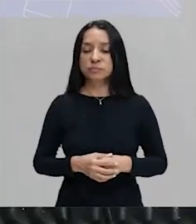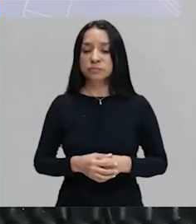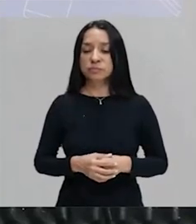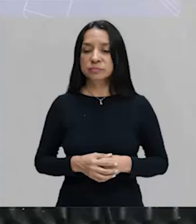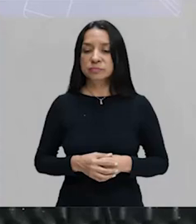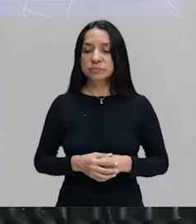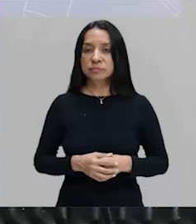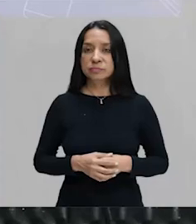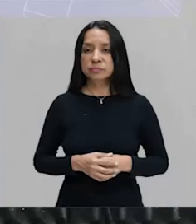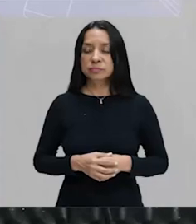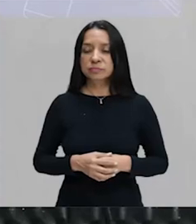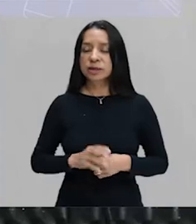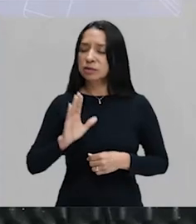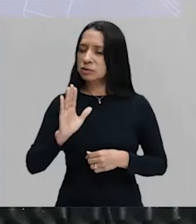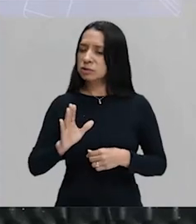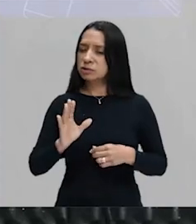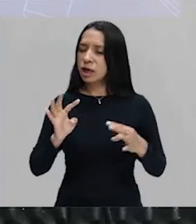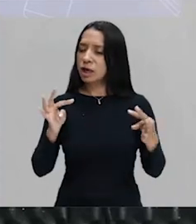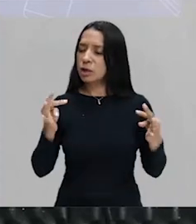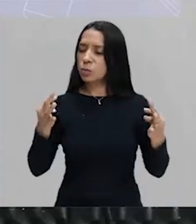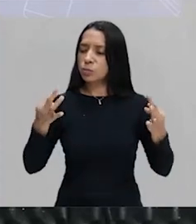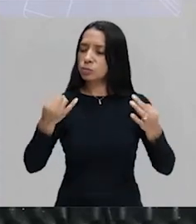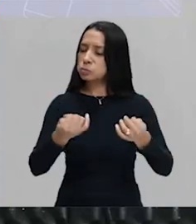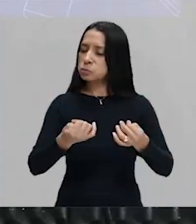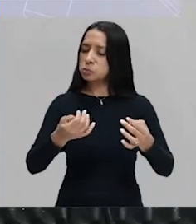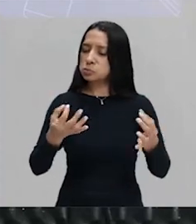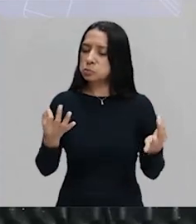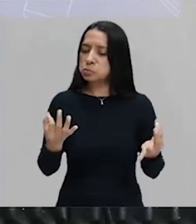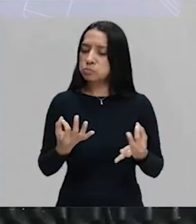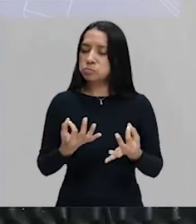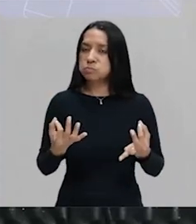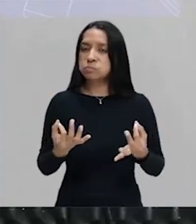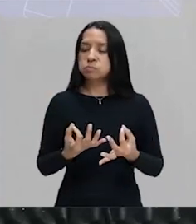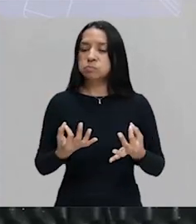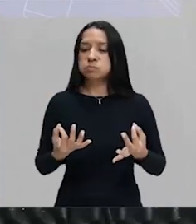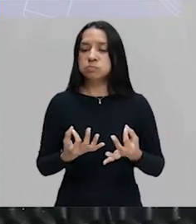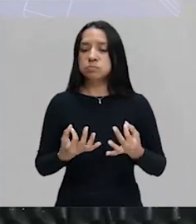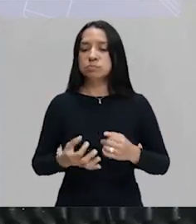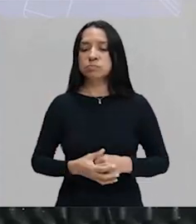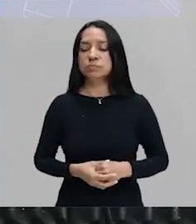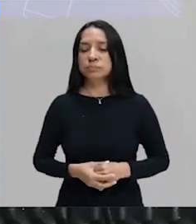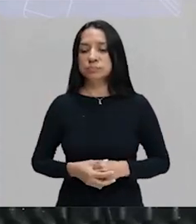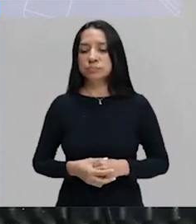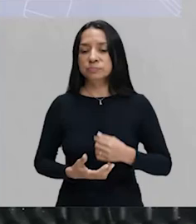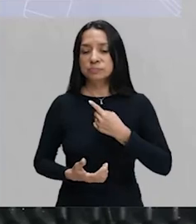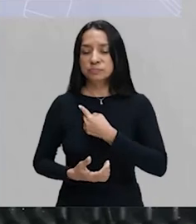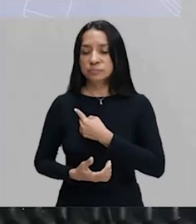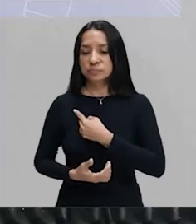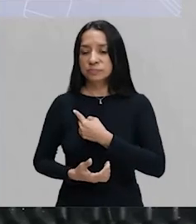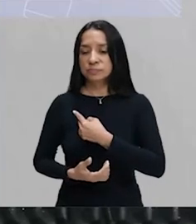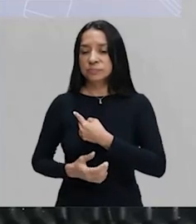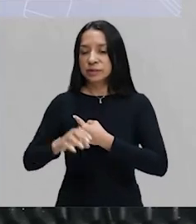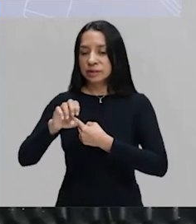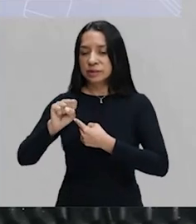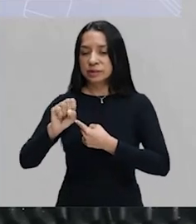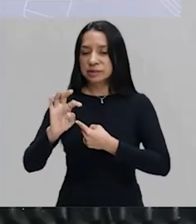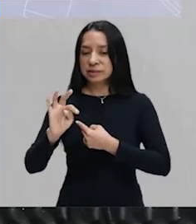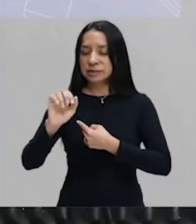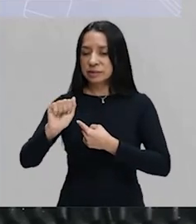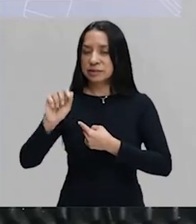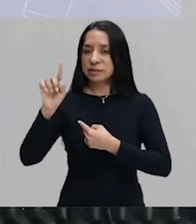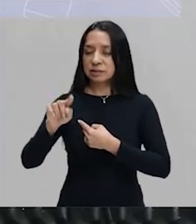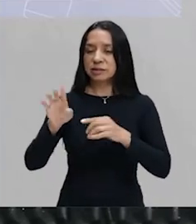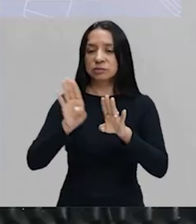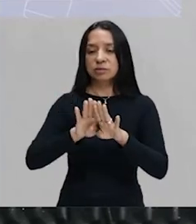hecho. Já está todo hecho. Já está tudo feito. Aqui está também já